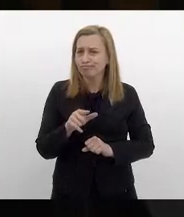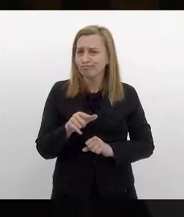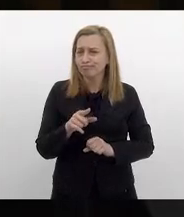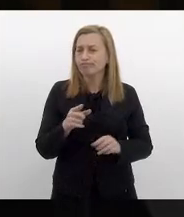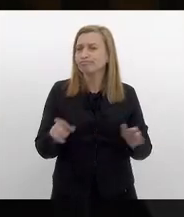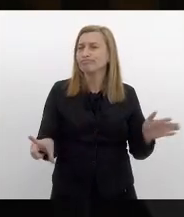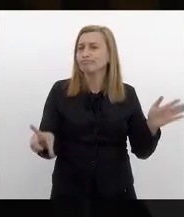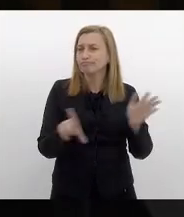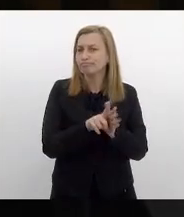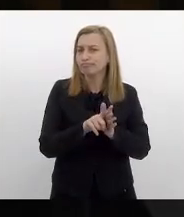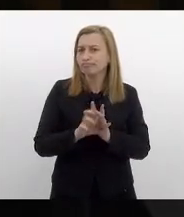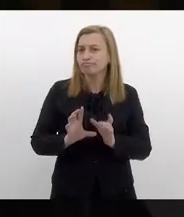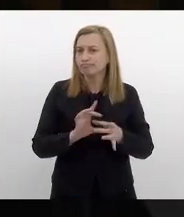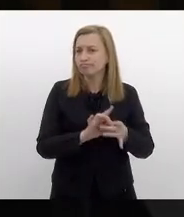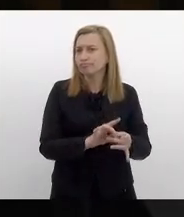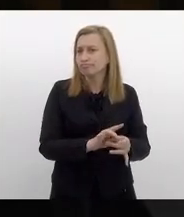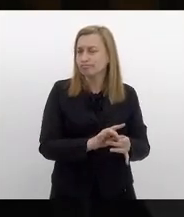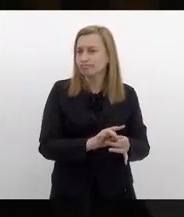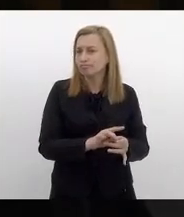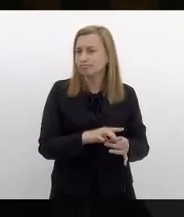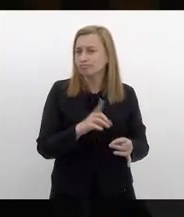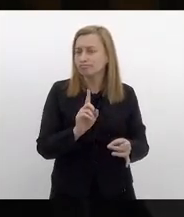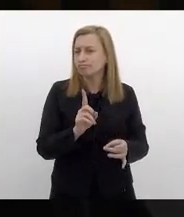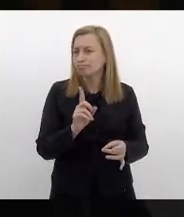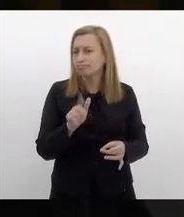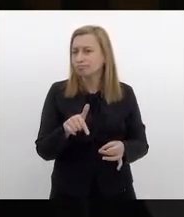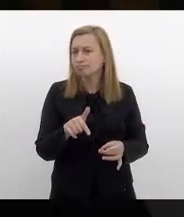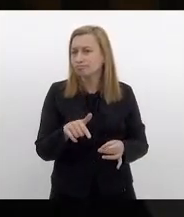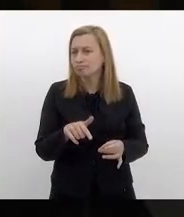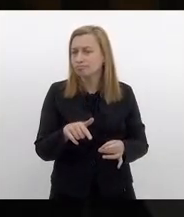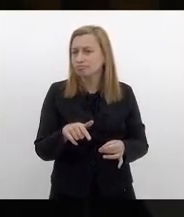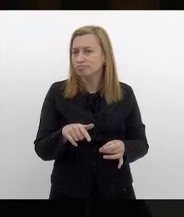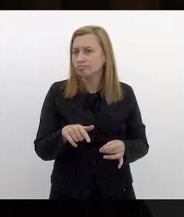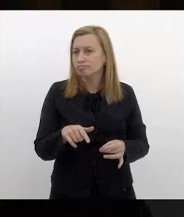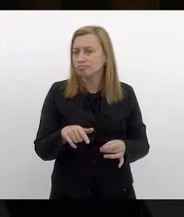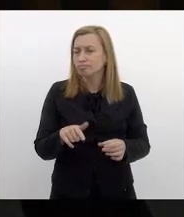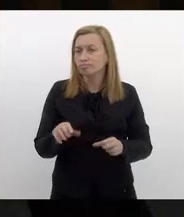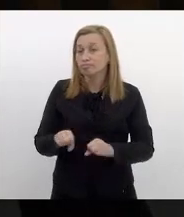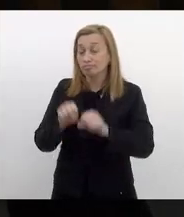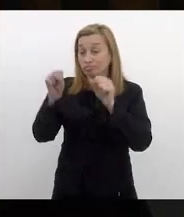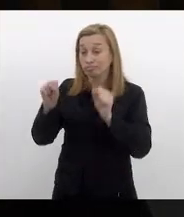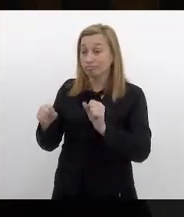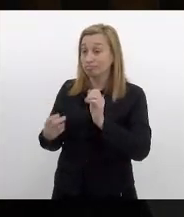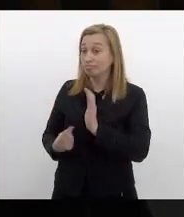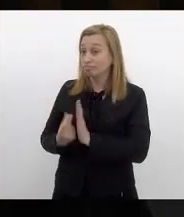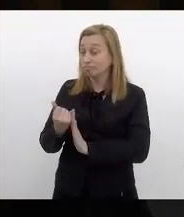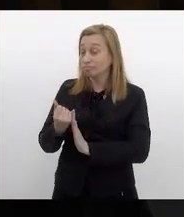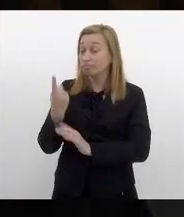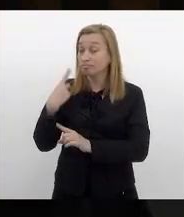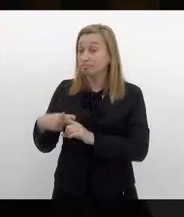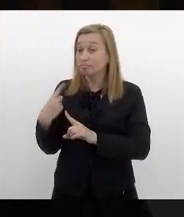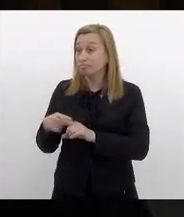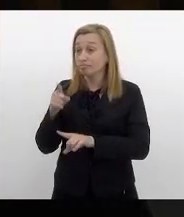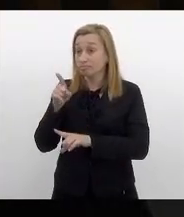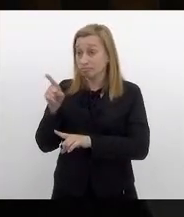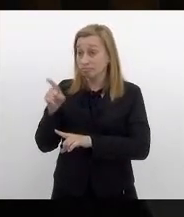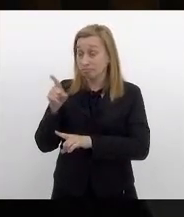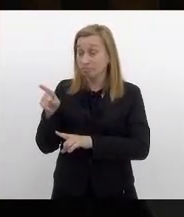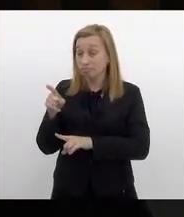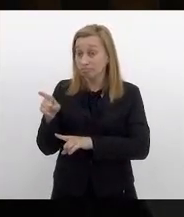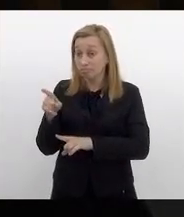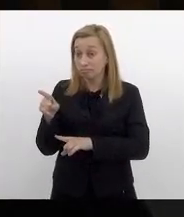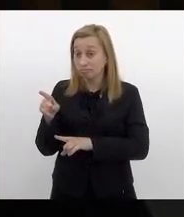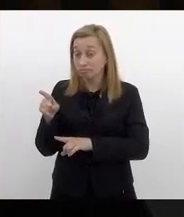lei complementar não é para valer para o regime financeiro, porque esse estará